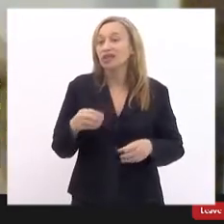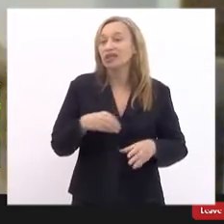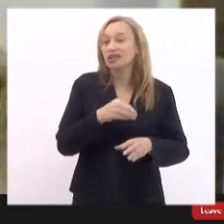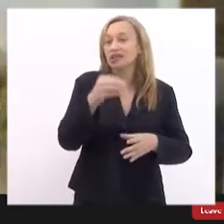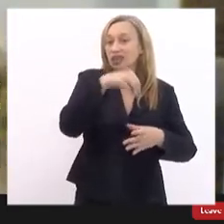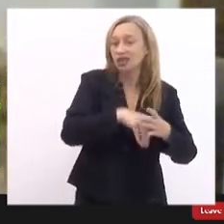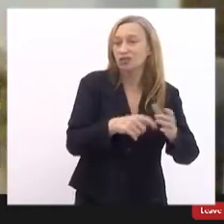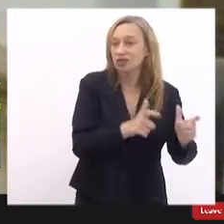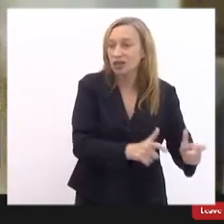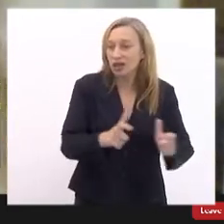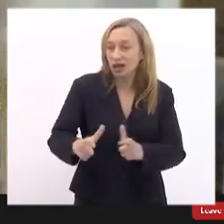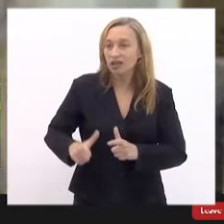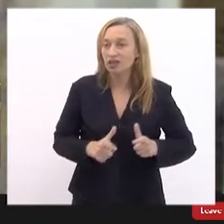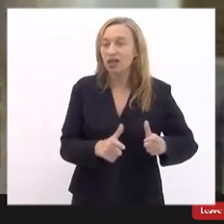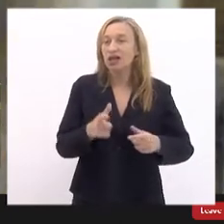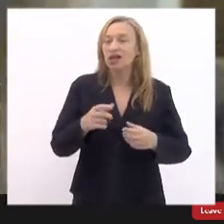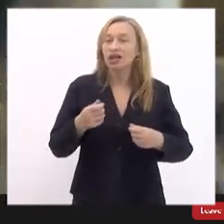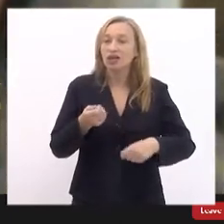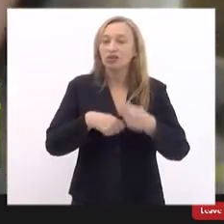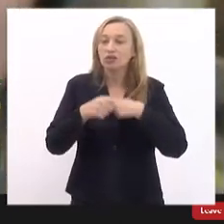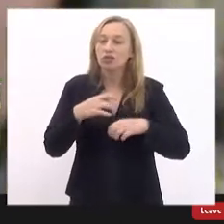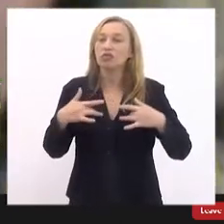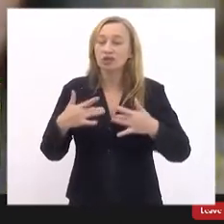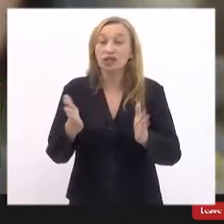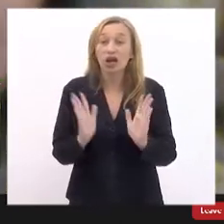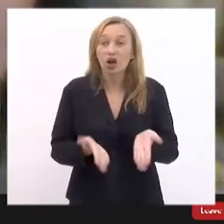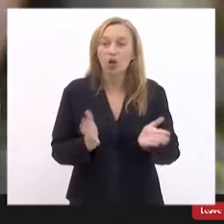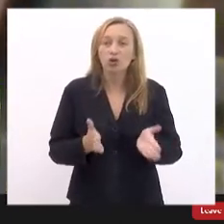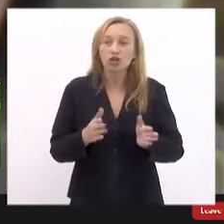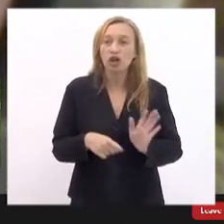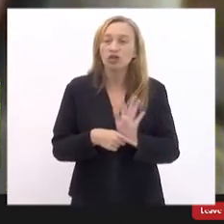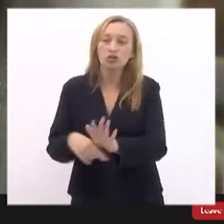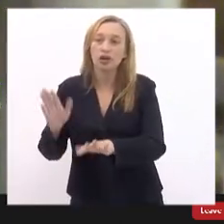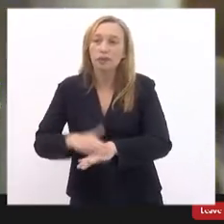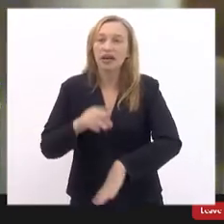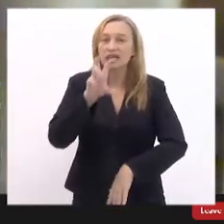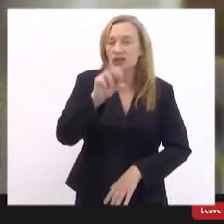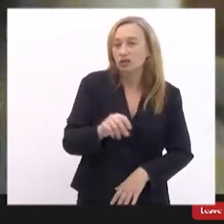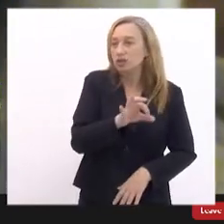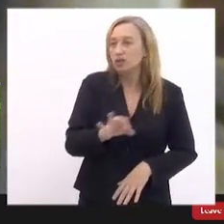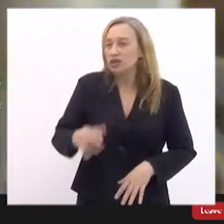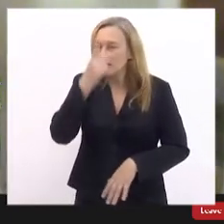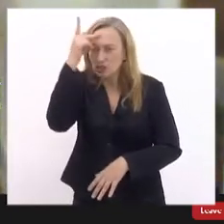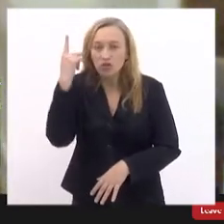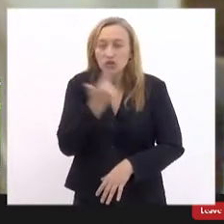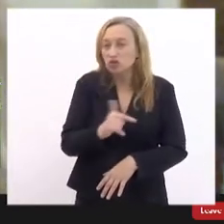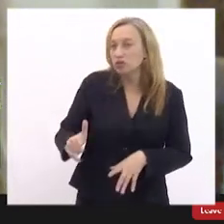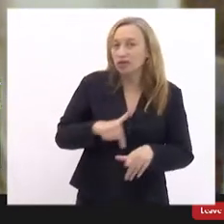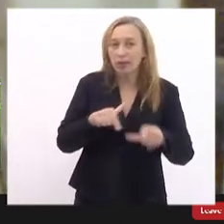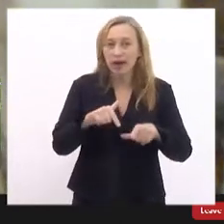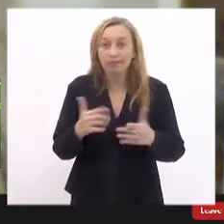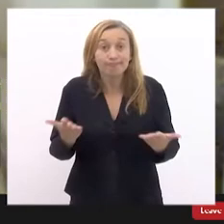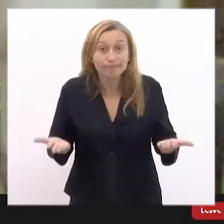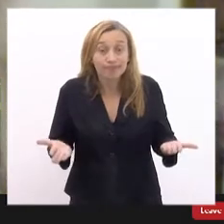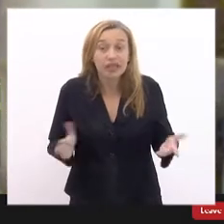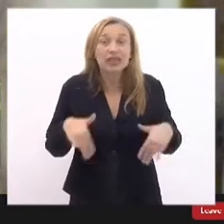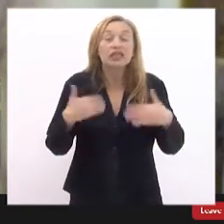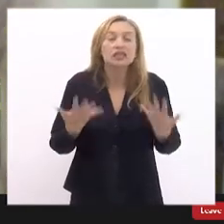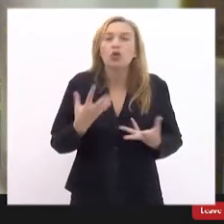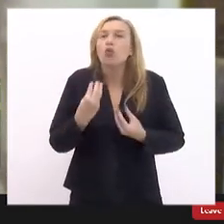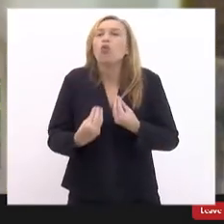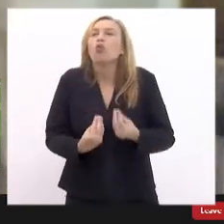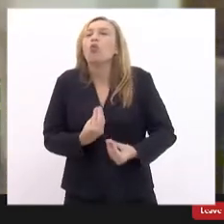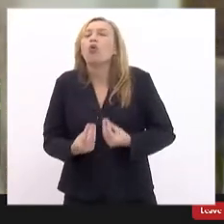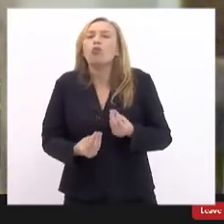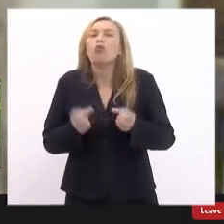territórios. A economia solidária hoje atende mais de 50% das pessoas que não têm emprego. Então, de que forma